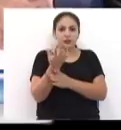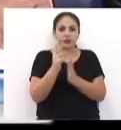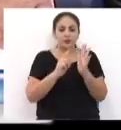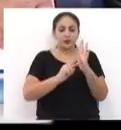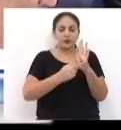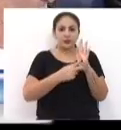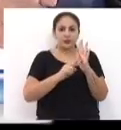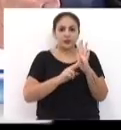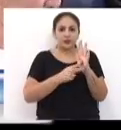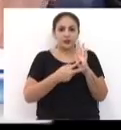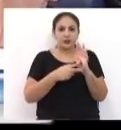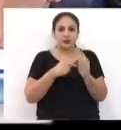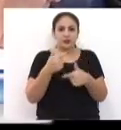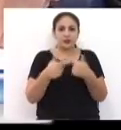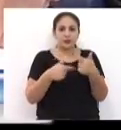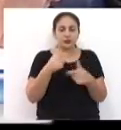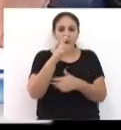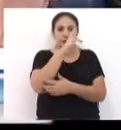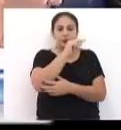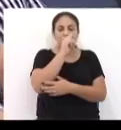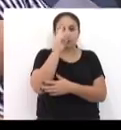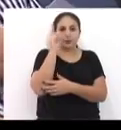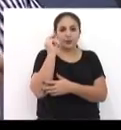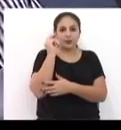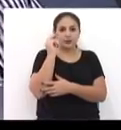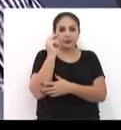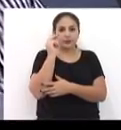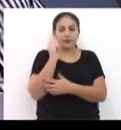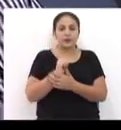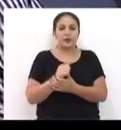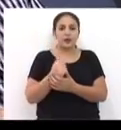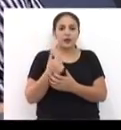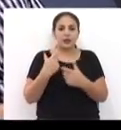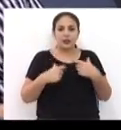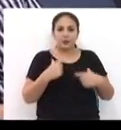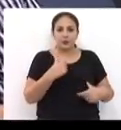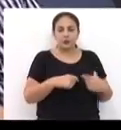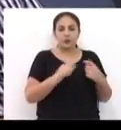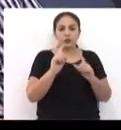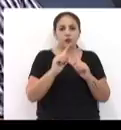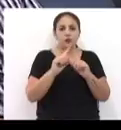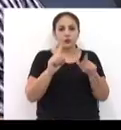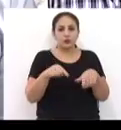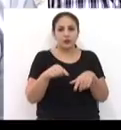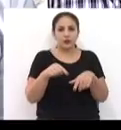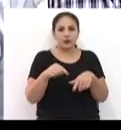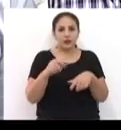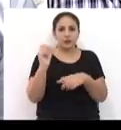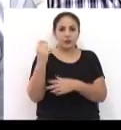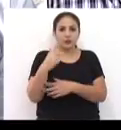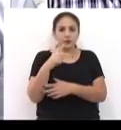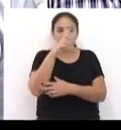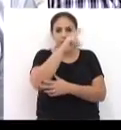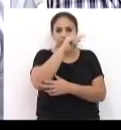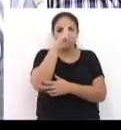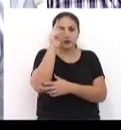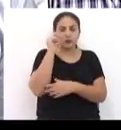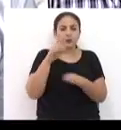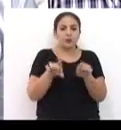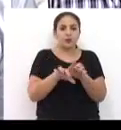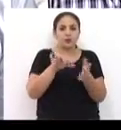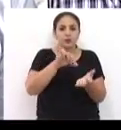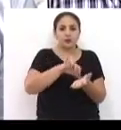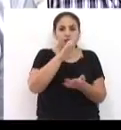pelo Sindicato dos Servidores Municipais, Grêmio dos Funcionários Inativos do município e pelo Centro Municipal